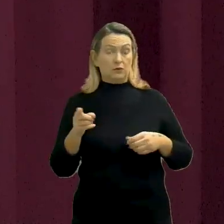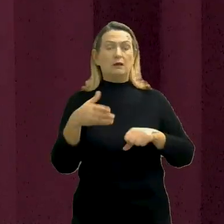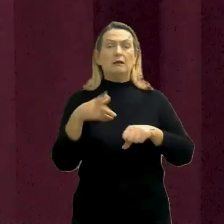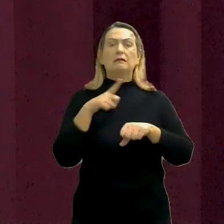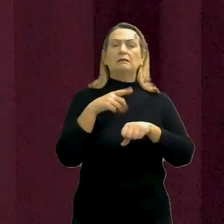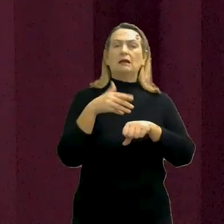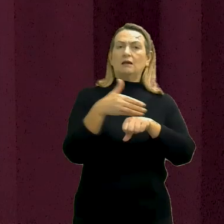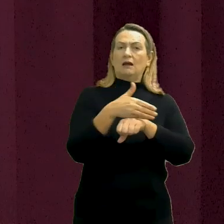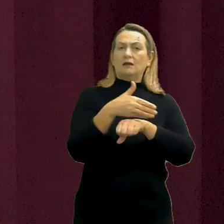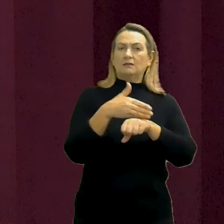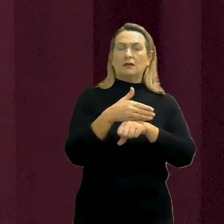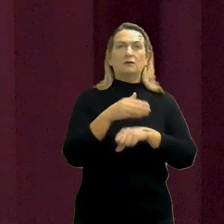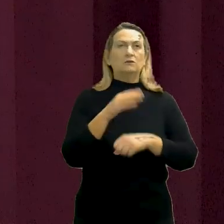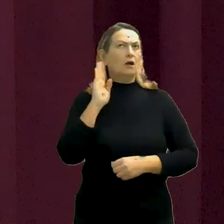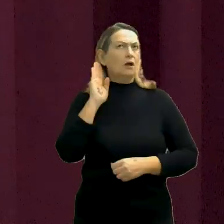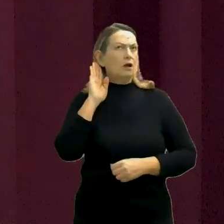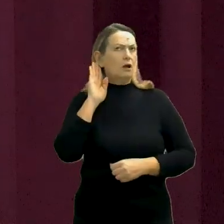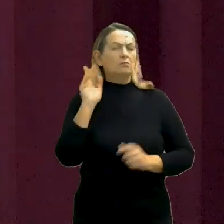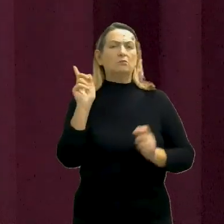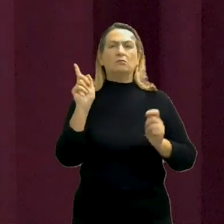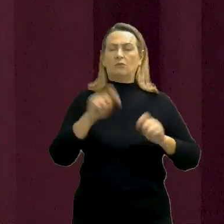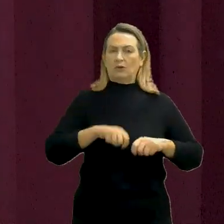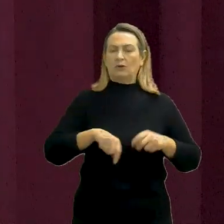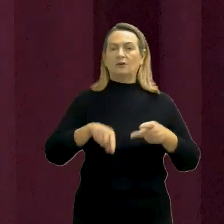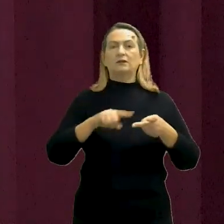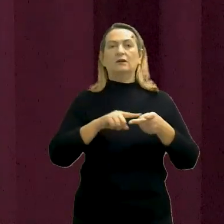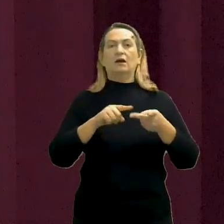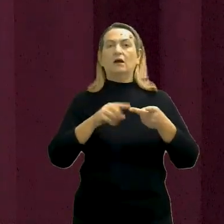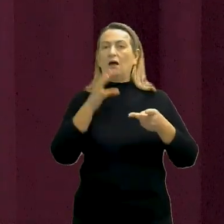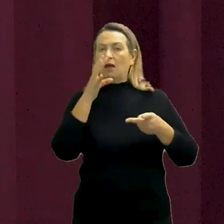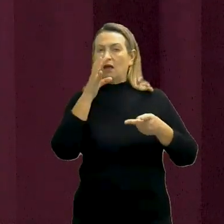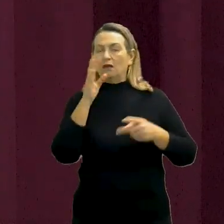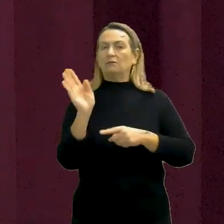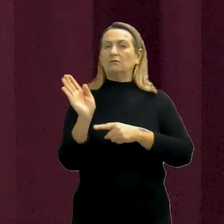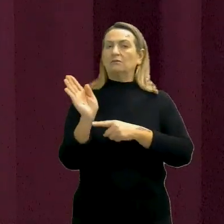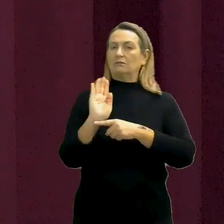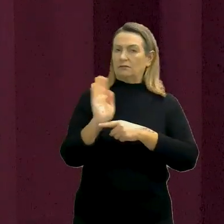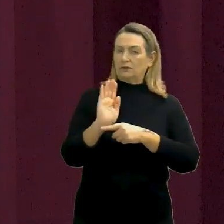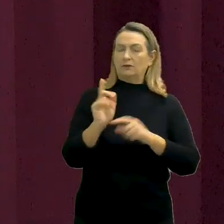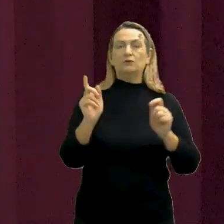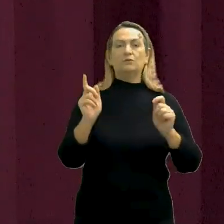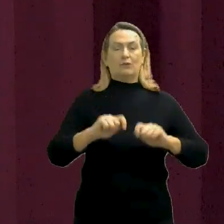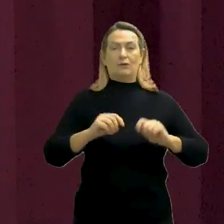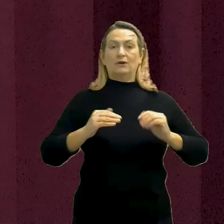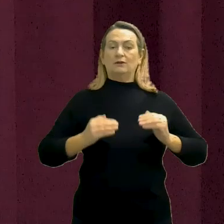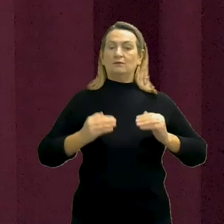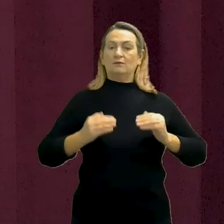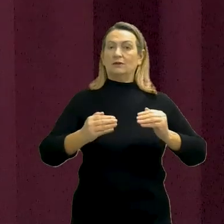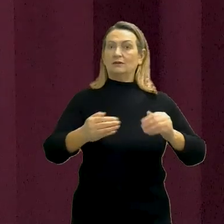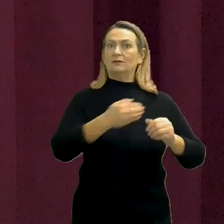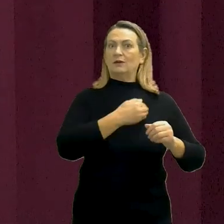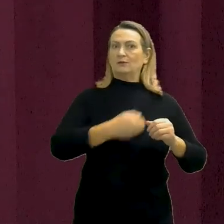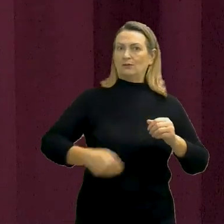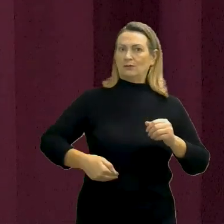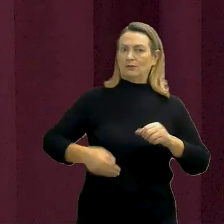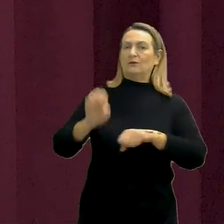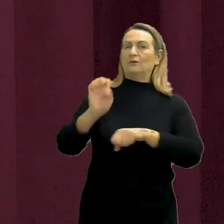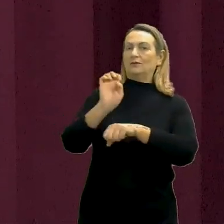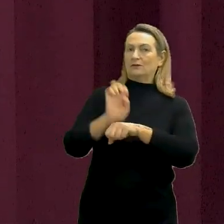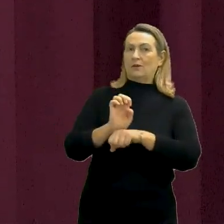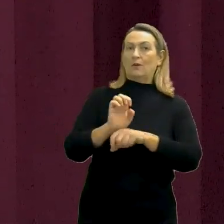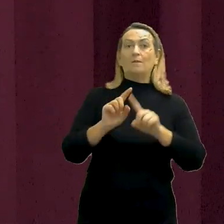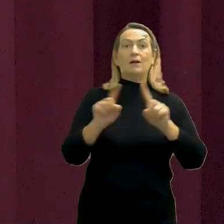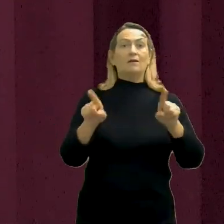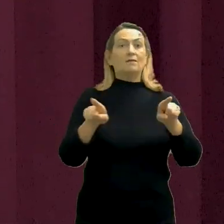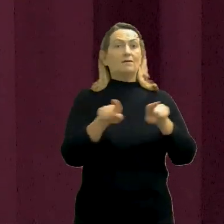áudio ao ao vídeo né ao vídeo do do Ministério Público Estadual mas também do do